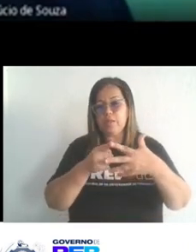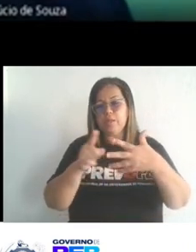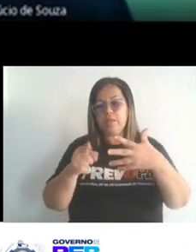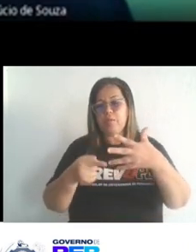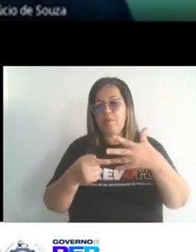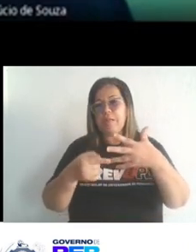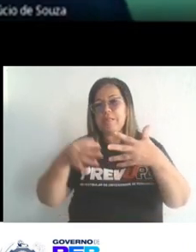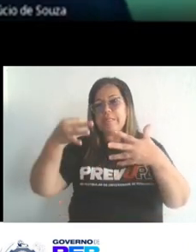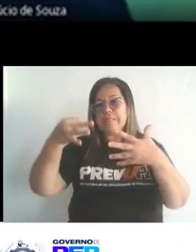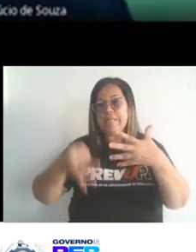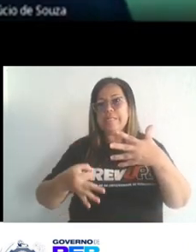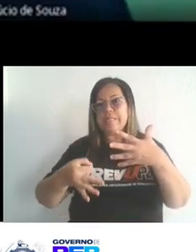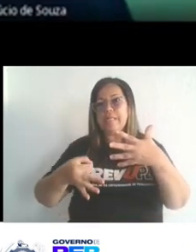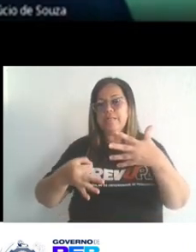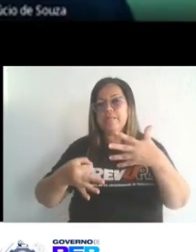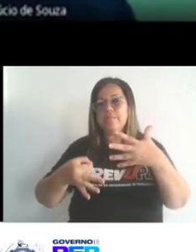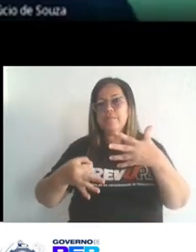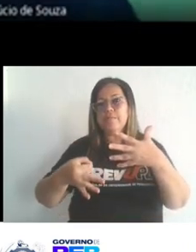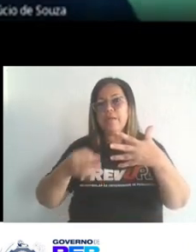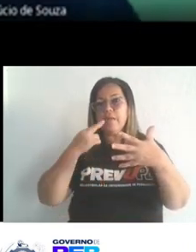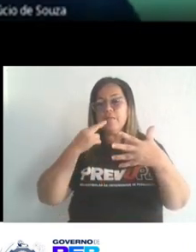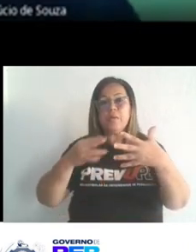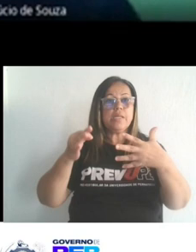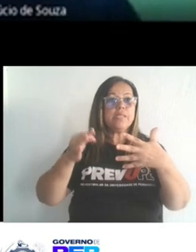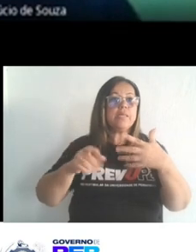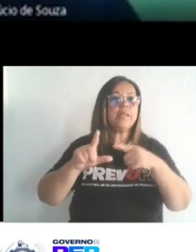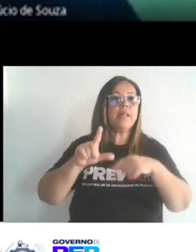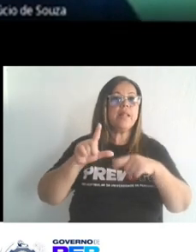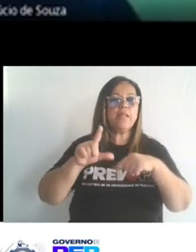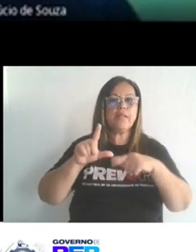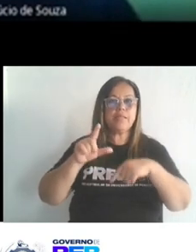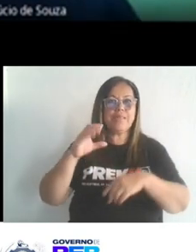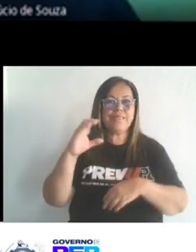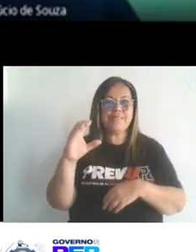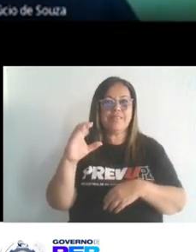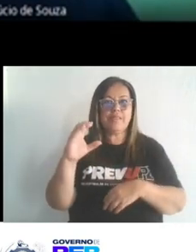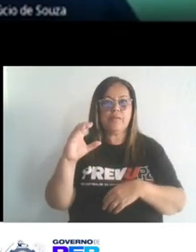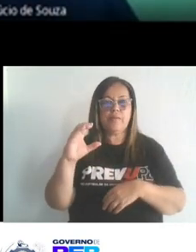resposta certa letra C